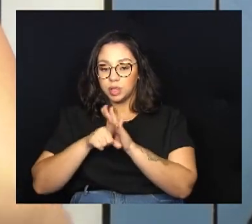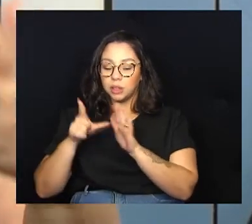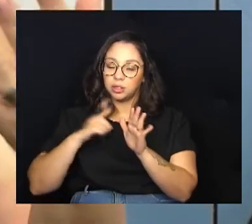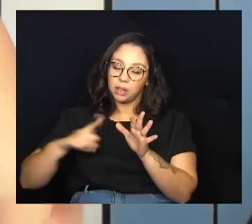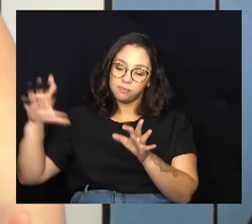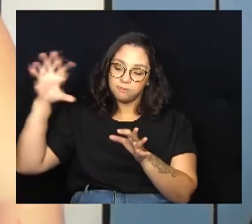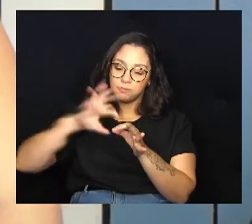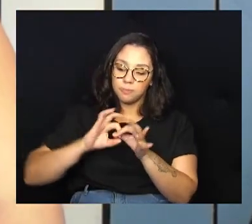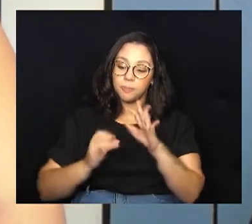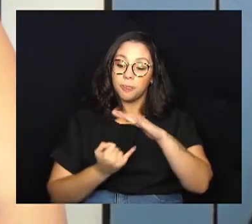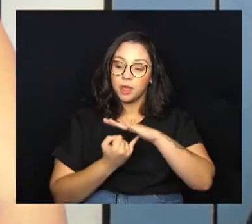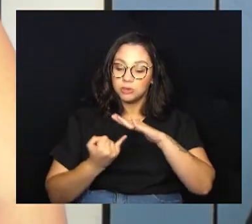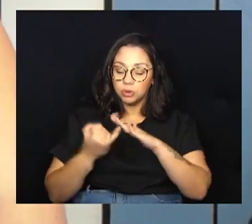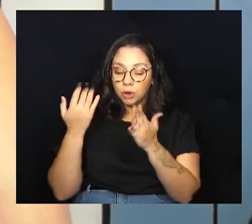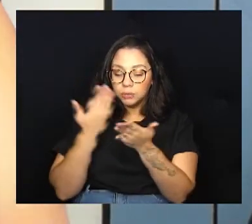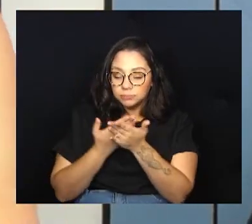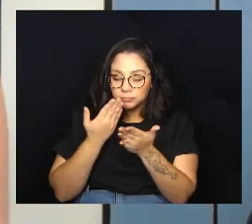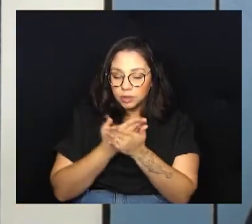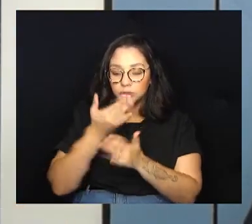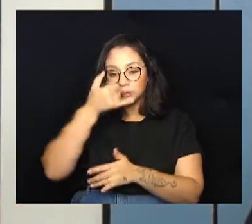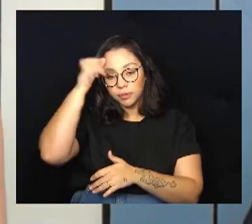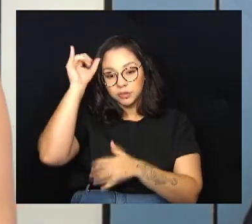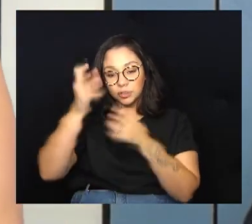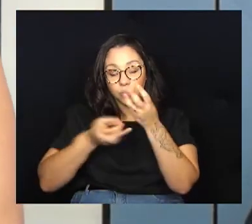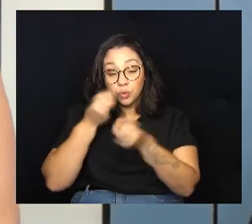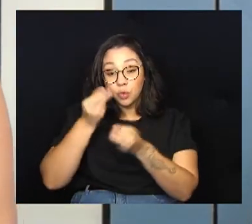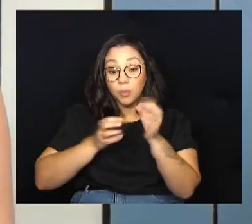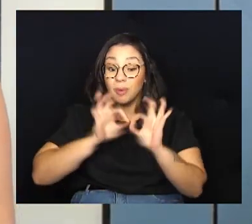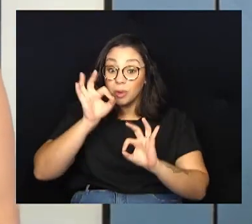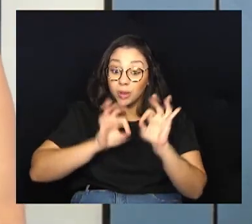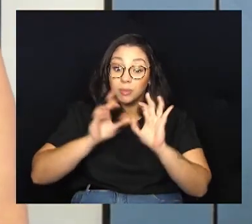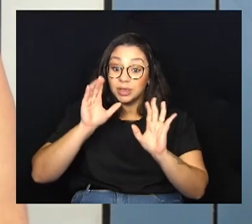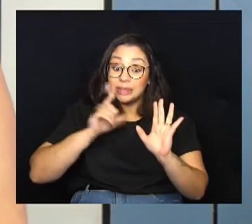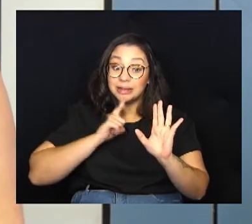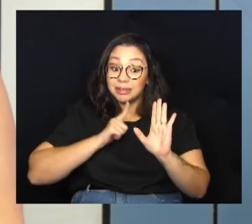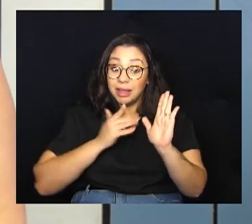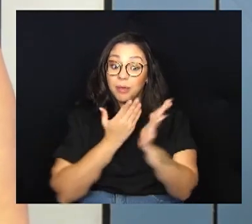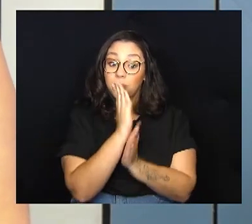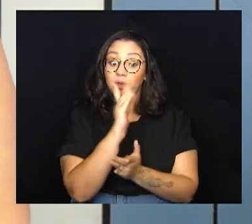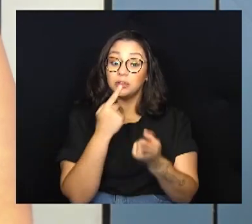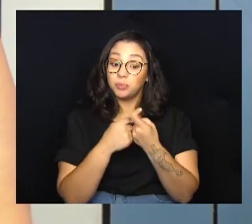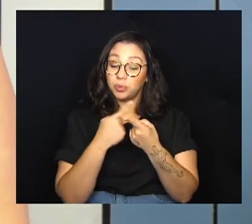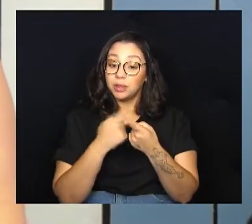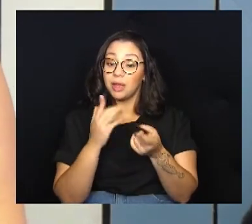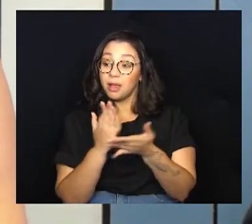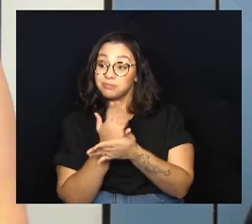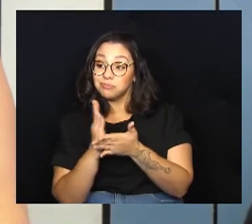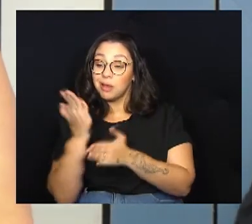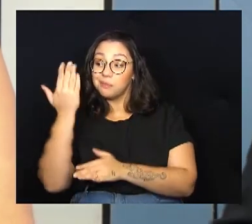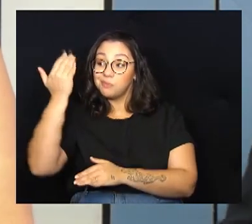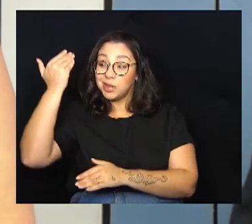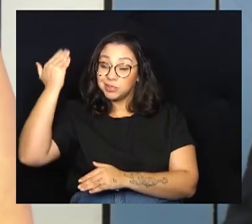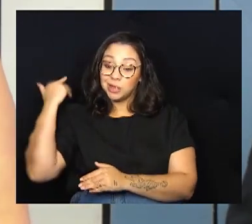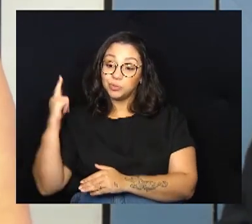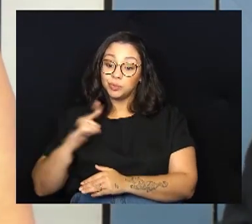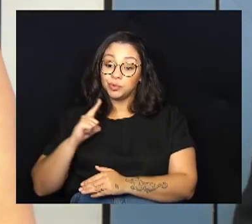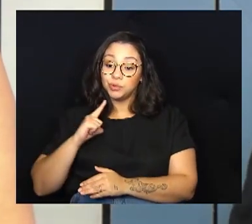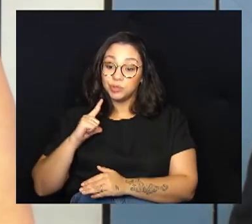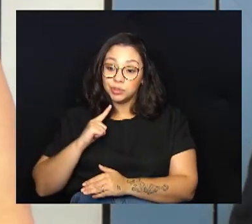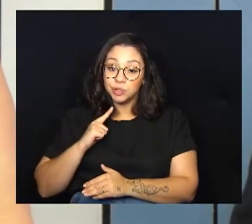Então, assim, são ferramentas que eles acabam utilizando e isso acaba potencializando a vinda de muitas pessoas para cá, né? Se eu fosse morador de